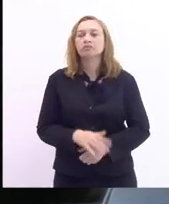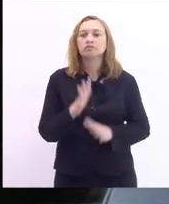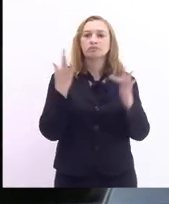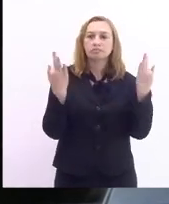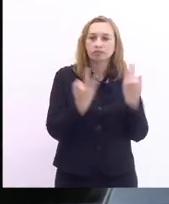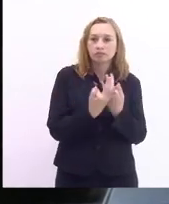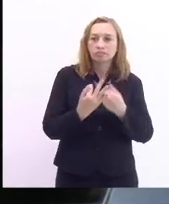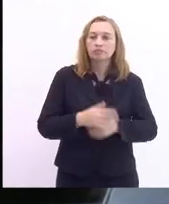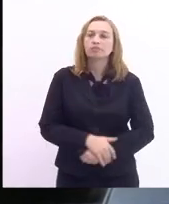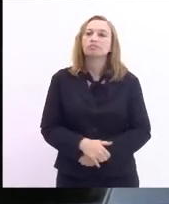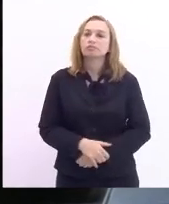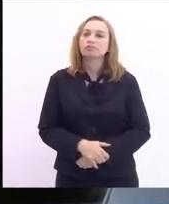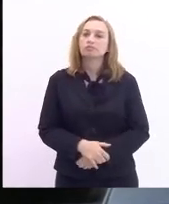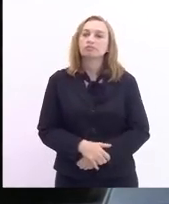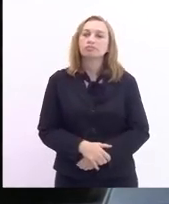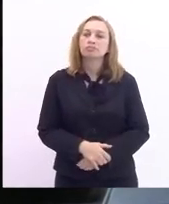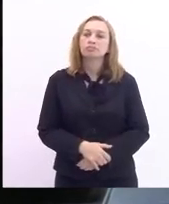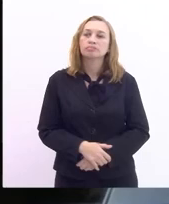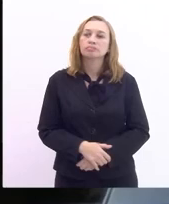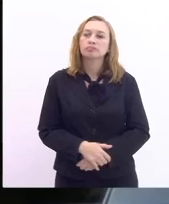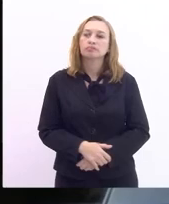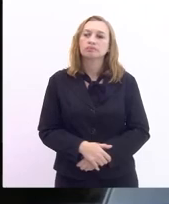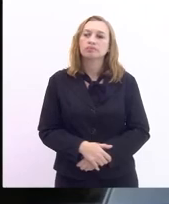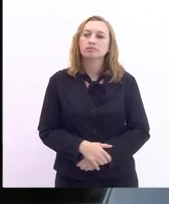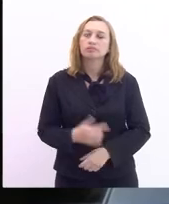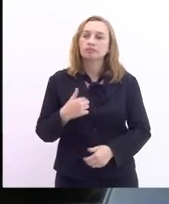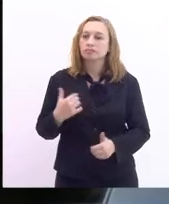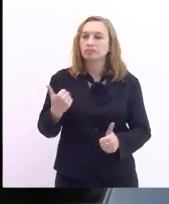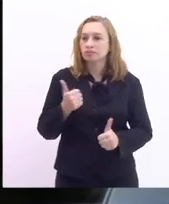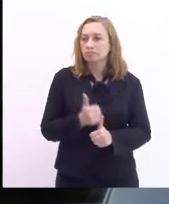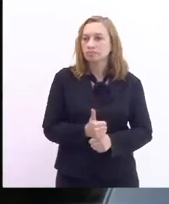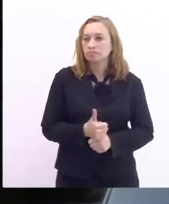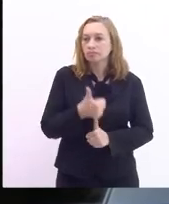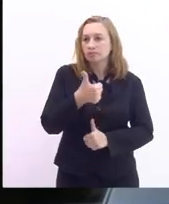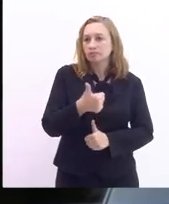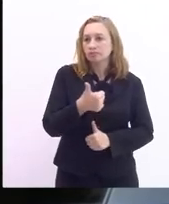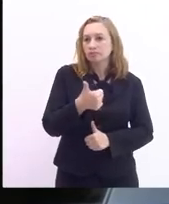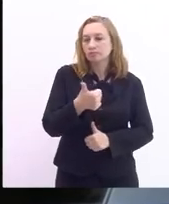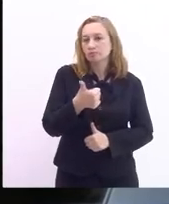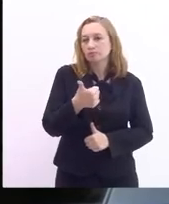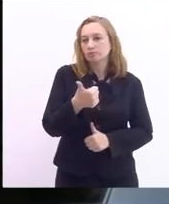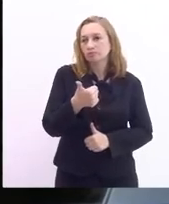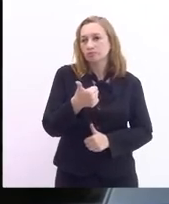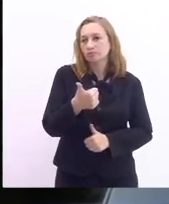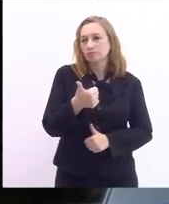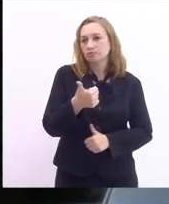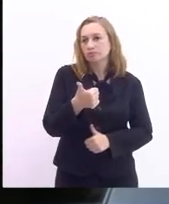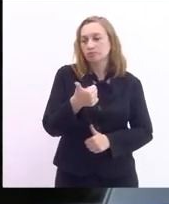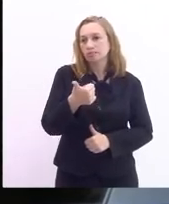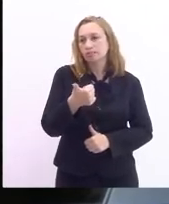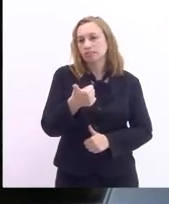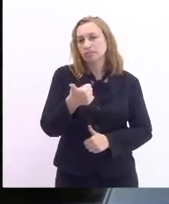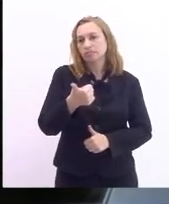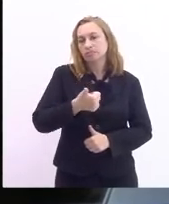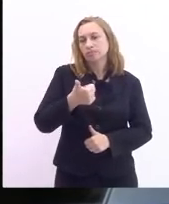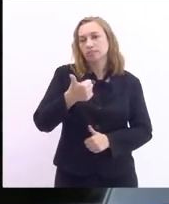familiares eu que tô tomando posse pela décima vez na minha vida